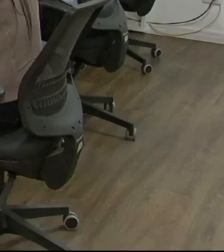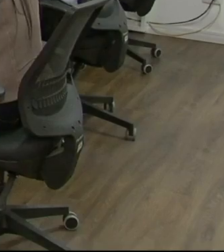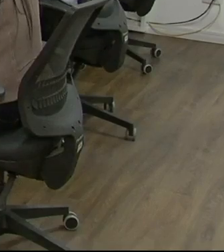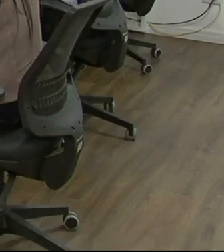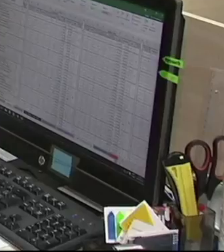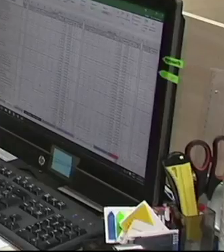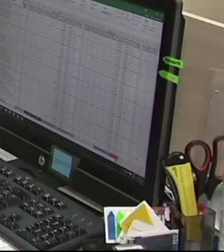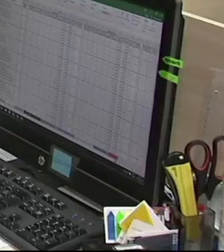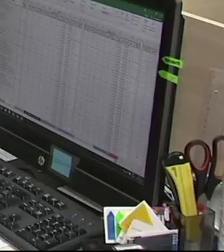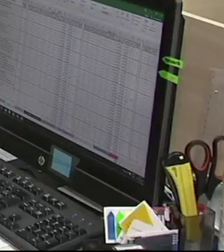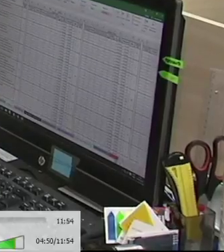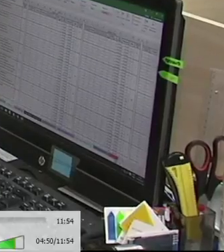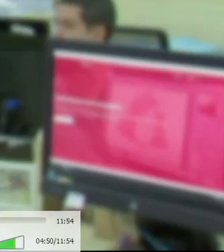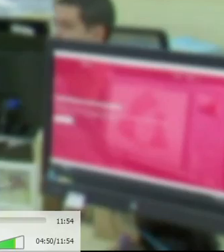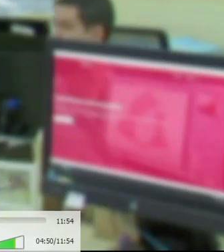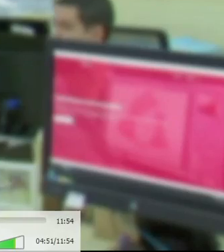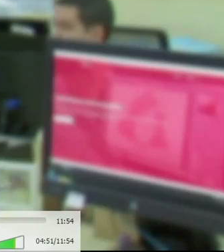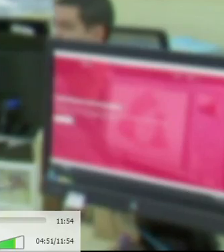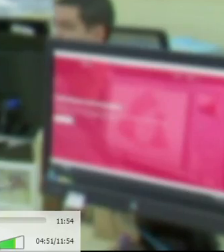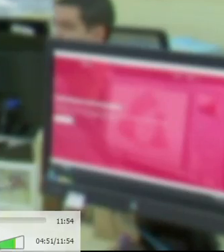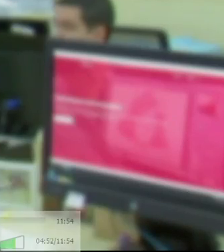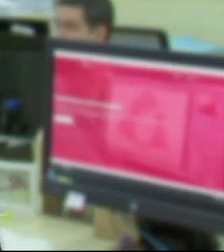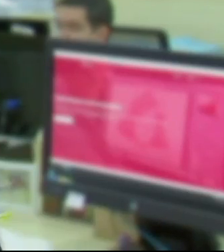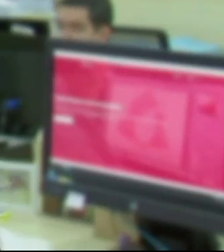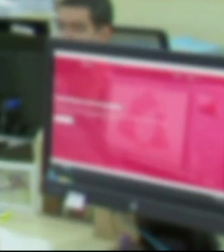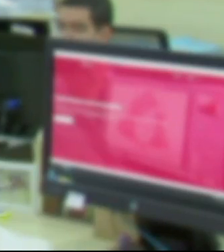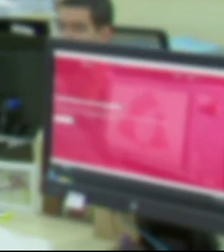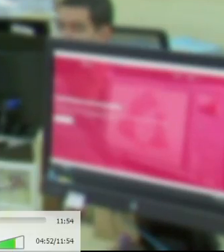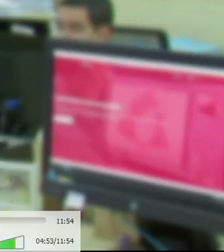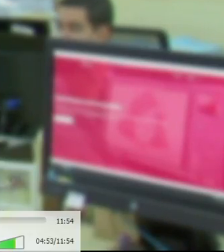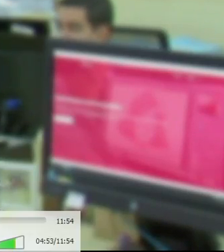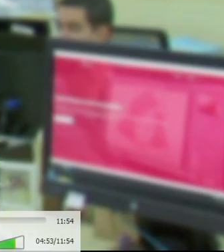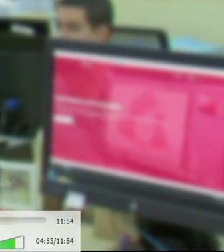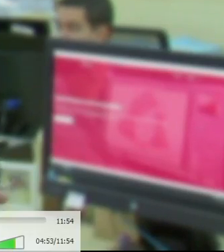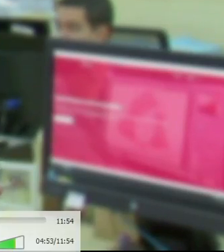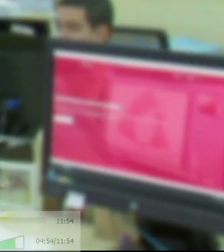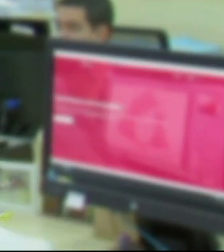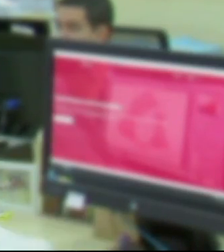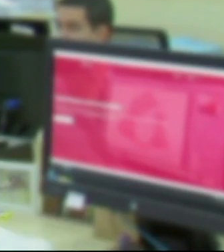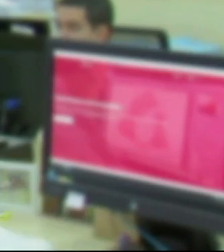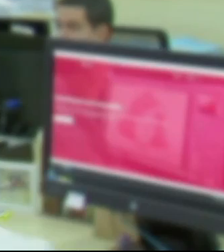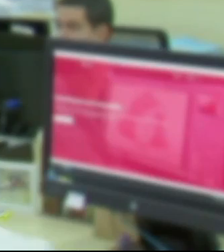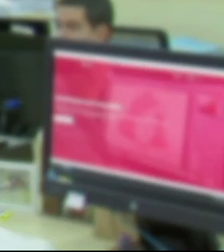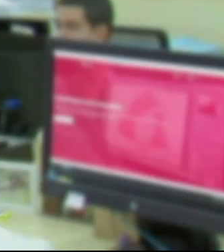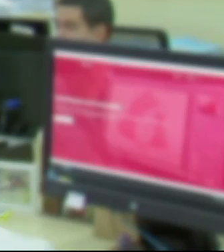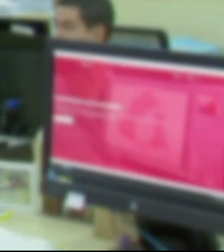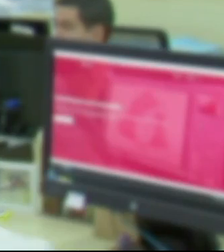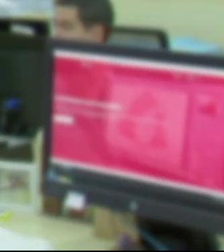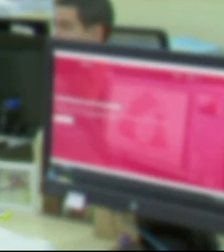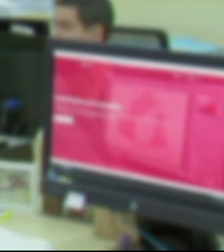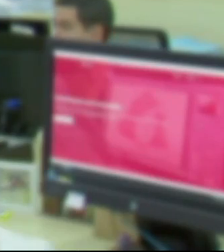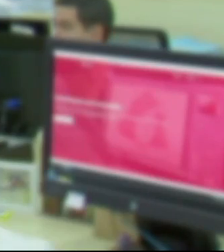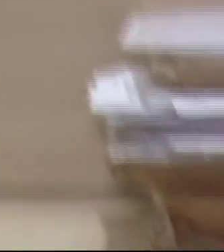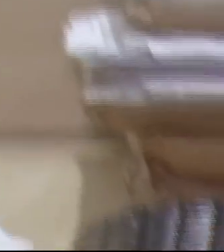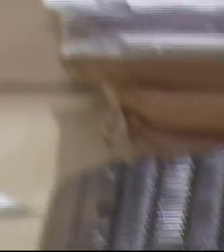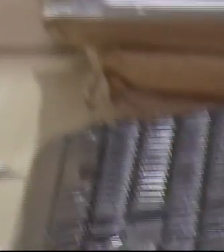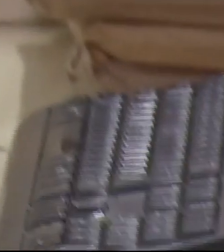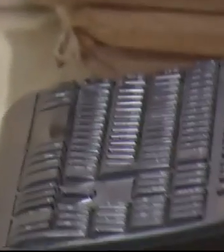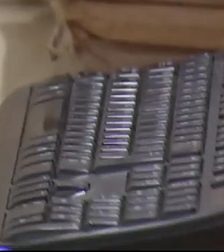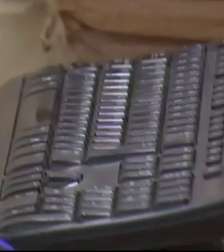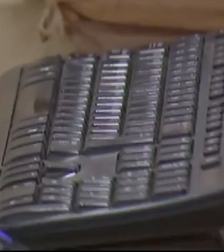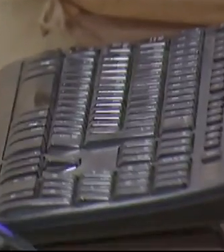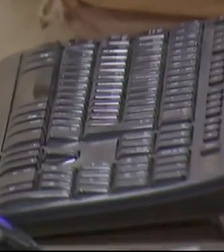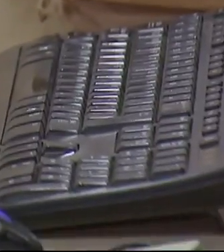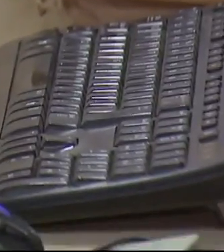sede além da presidência nós temos duas diretorias a diretoria administrativa ea diretoria acadêmica